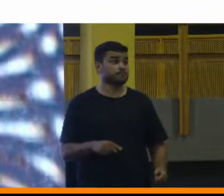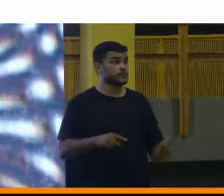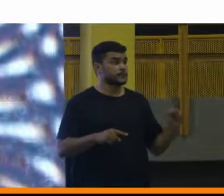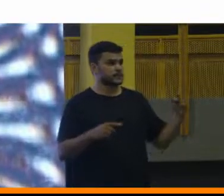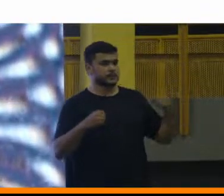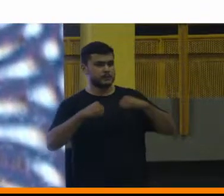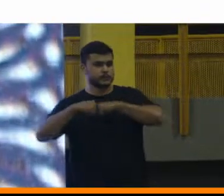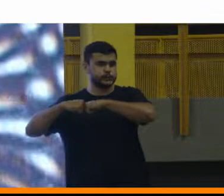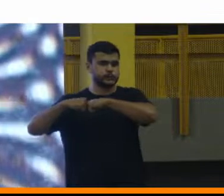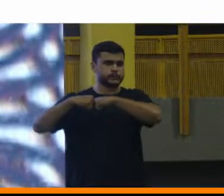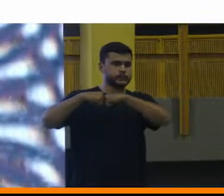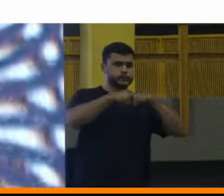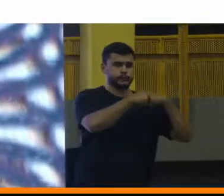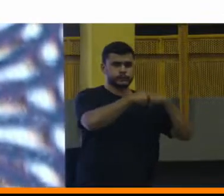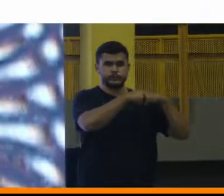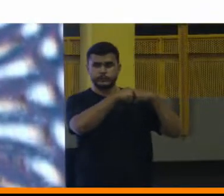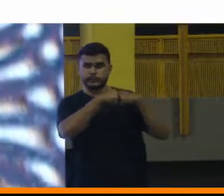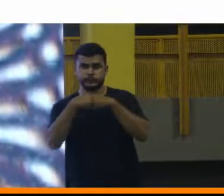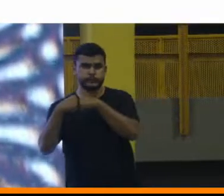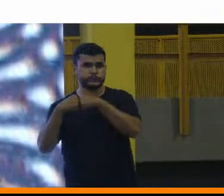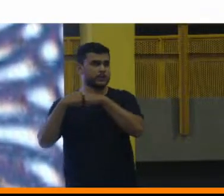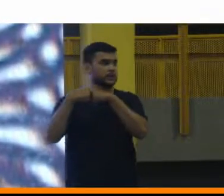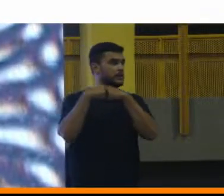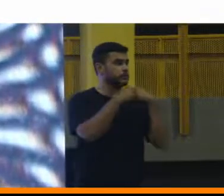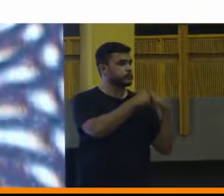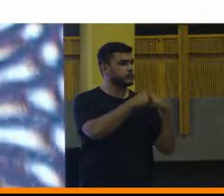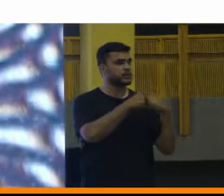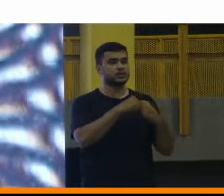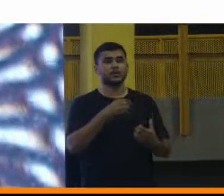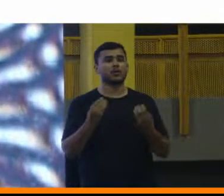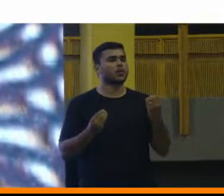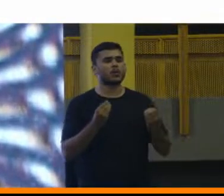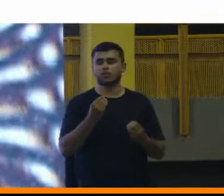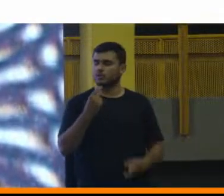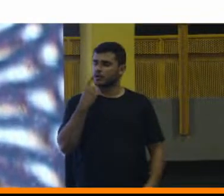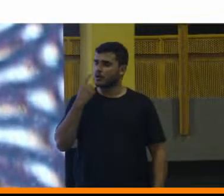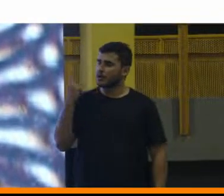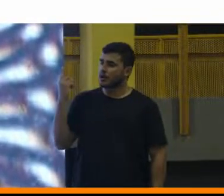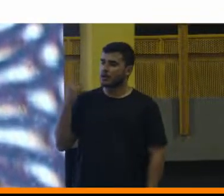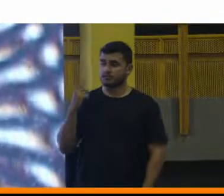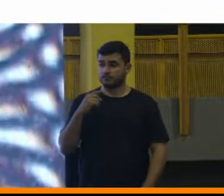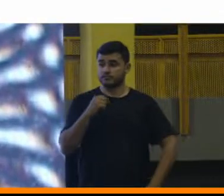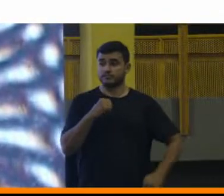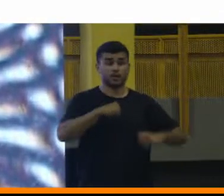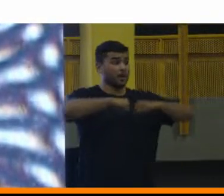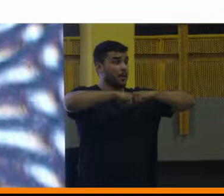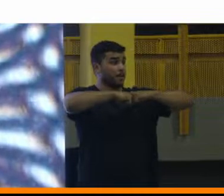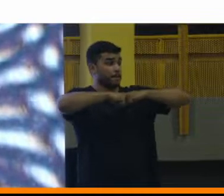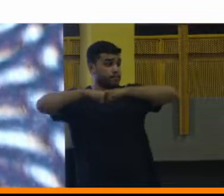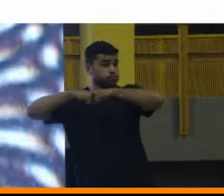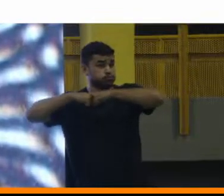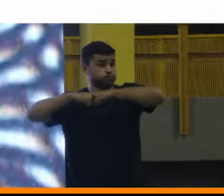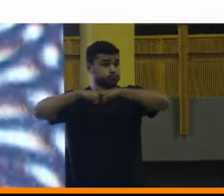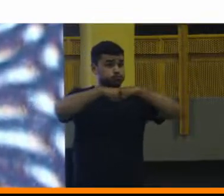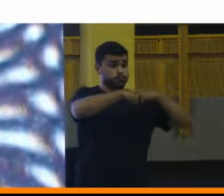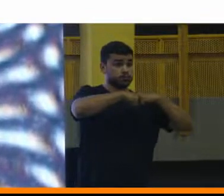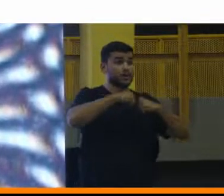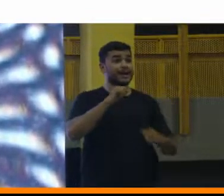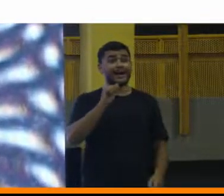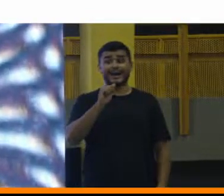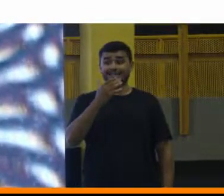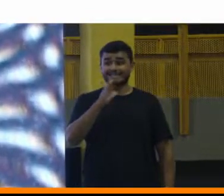entre dois corpos. Não existe a